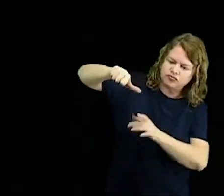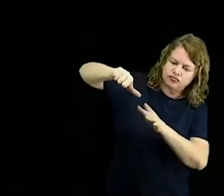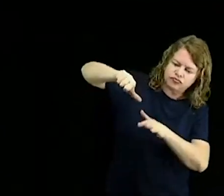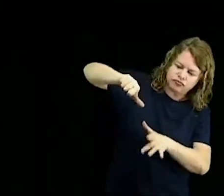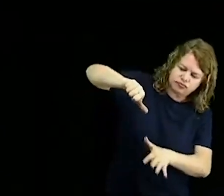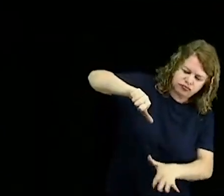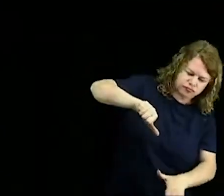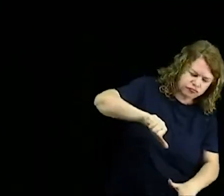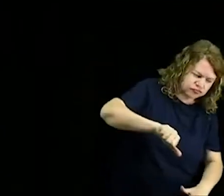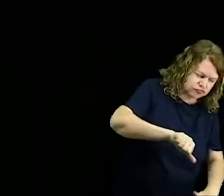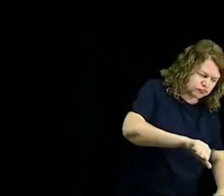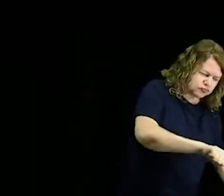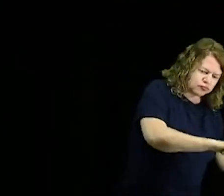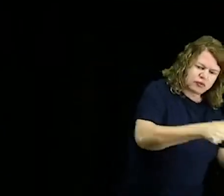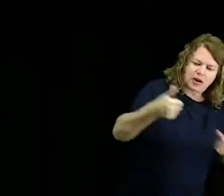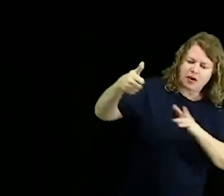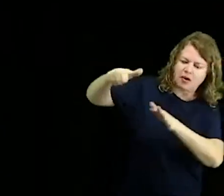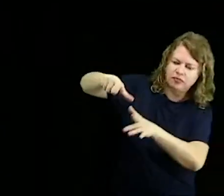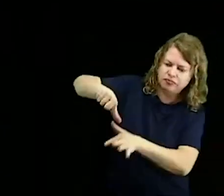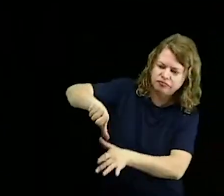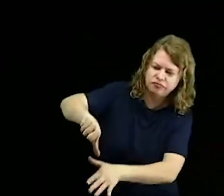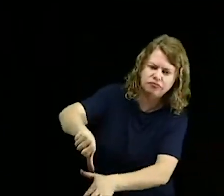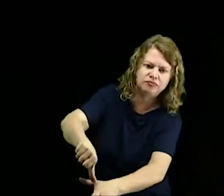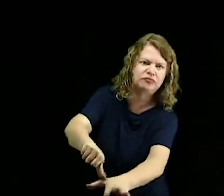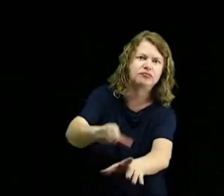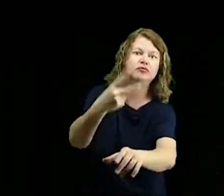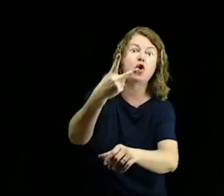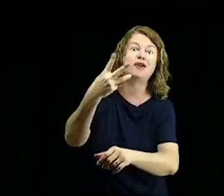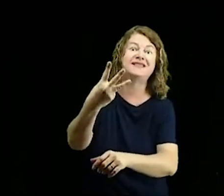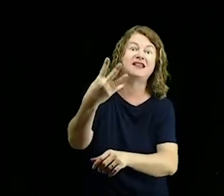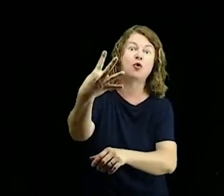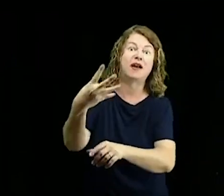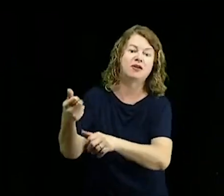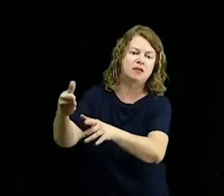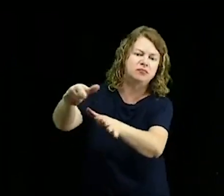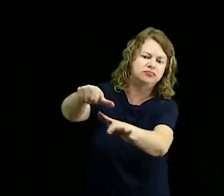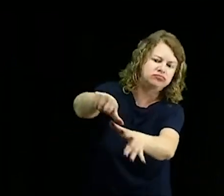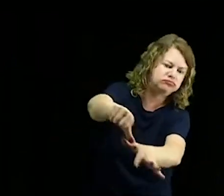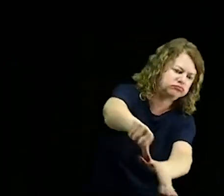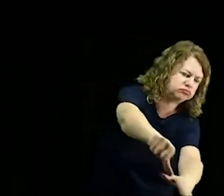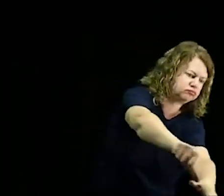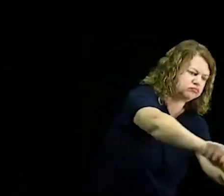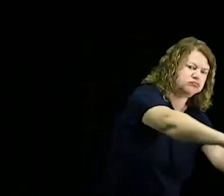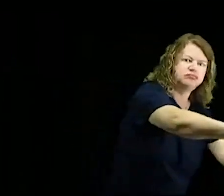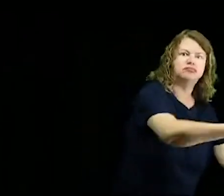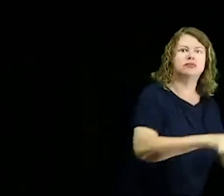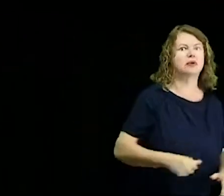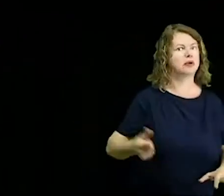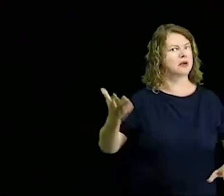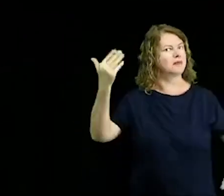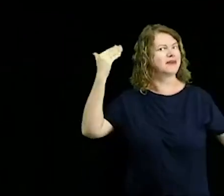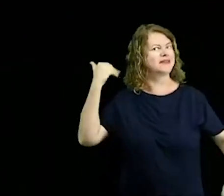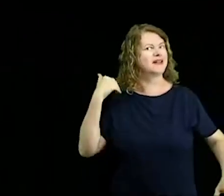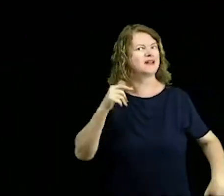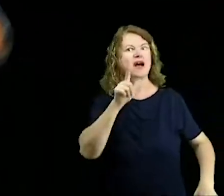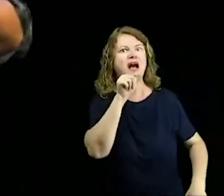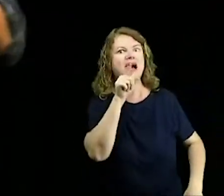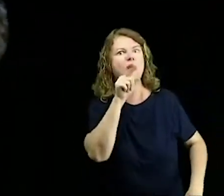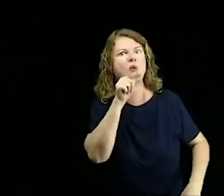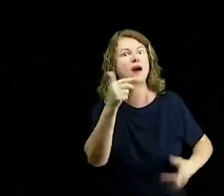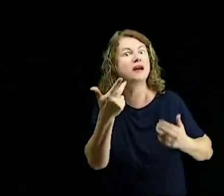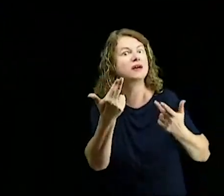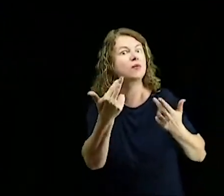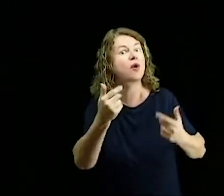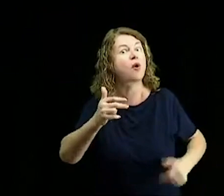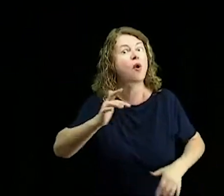há 3 anos e meio. Então ele está pegando naquele tempo, água era mais caro do que ouro.